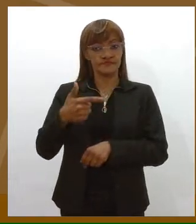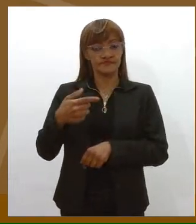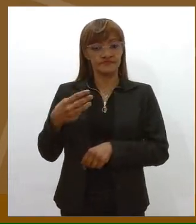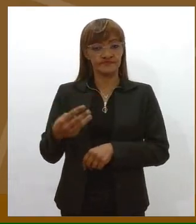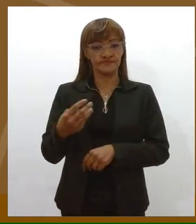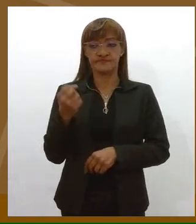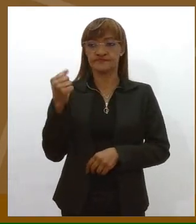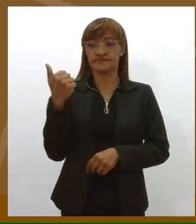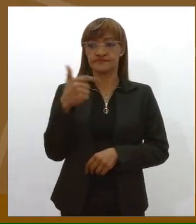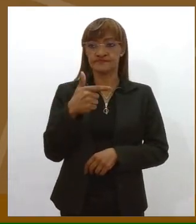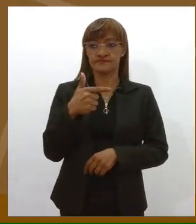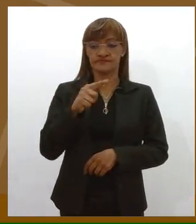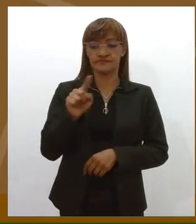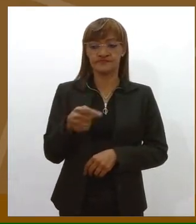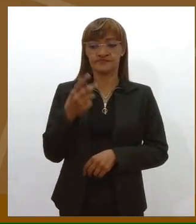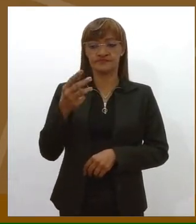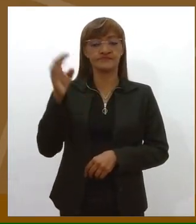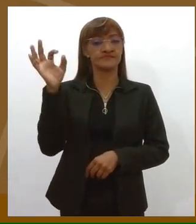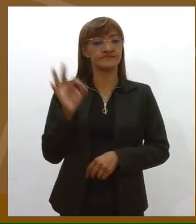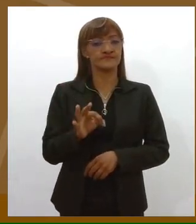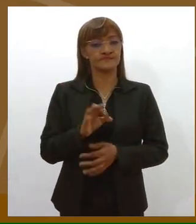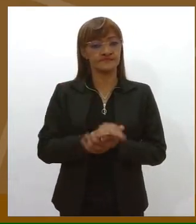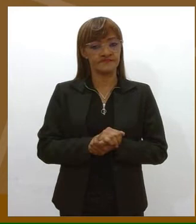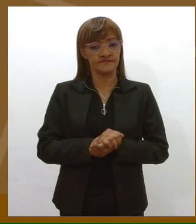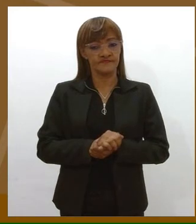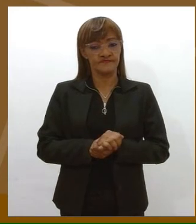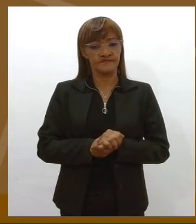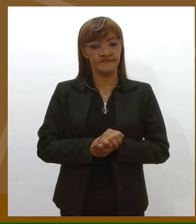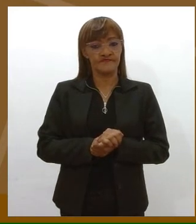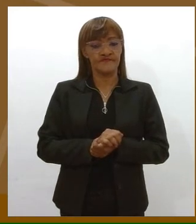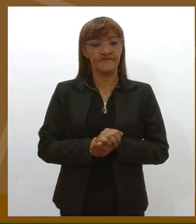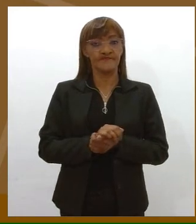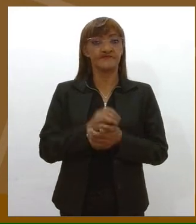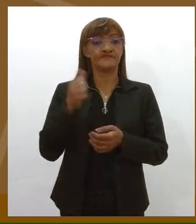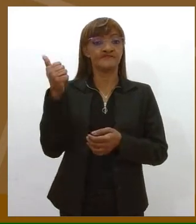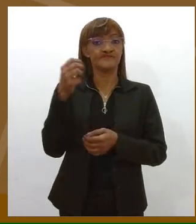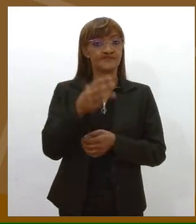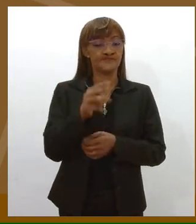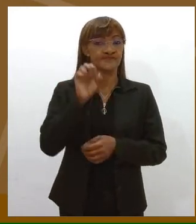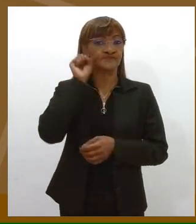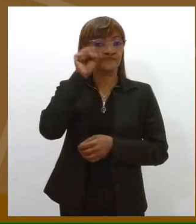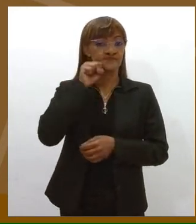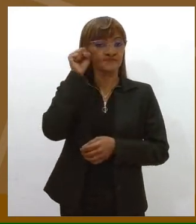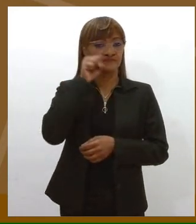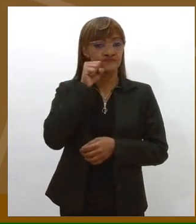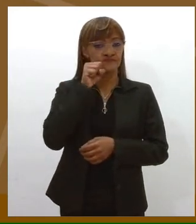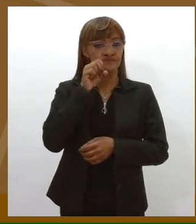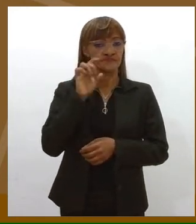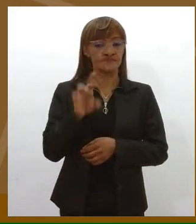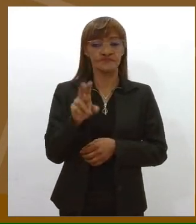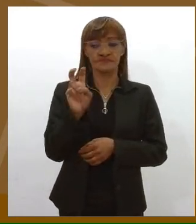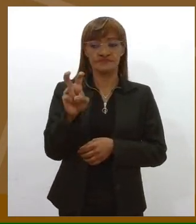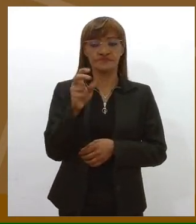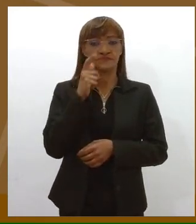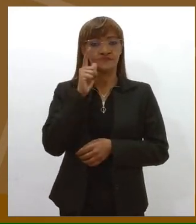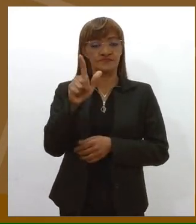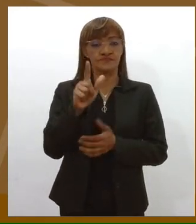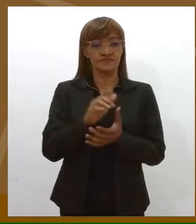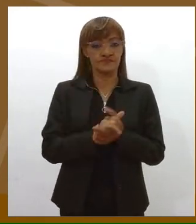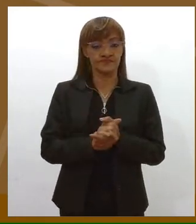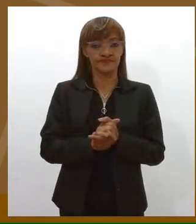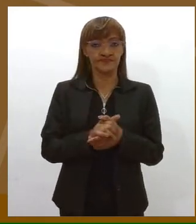12,3% do total de parlamentares. Dos 13 senadores que tentaram reeleição, apenas 5 conseguiram, ou seja,